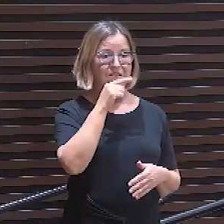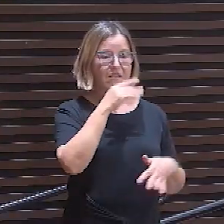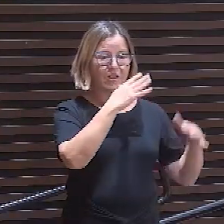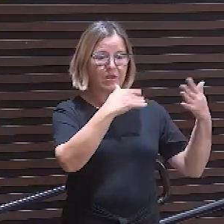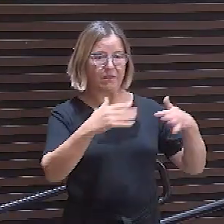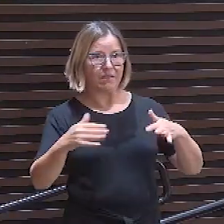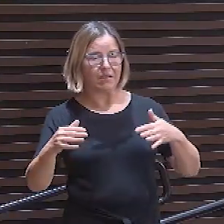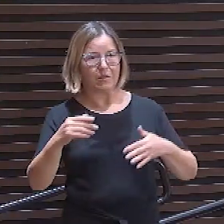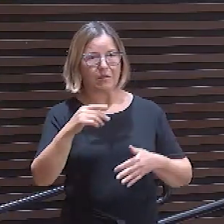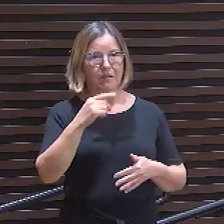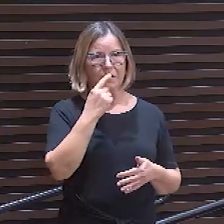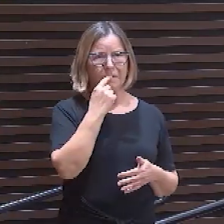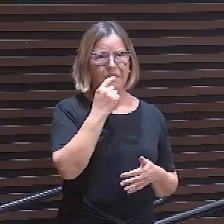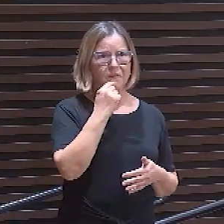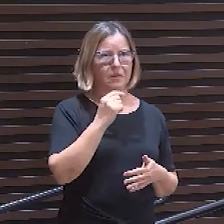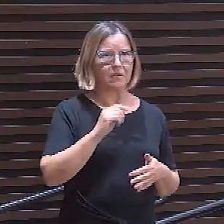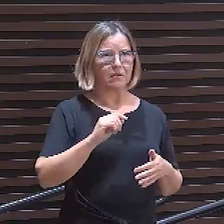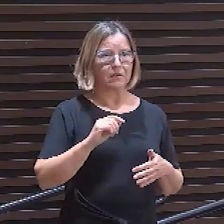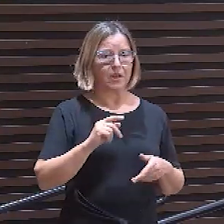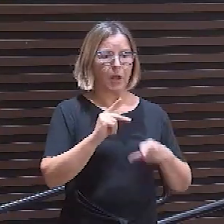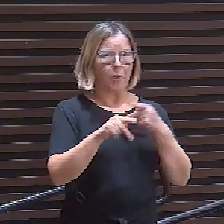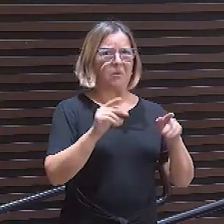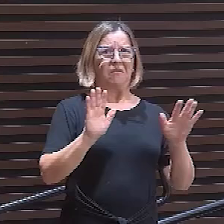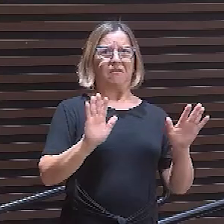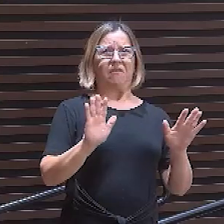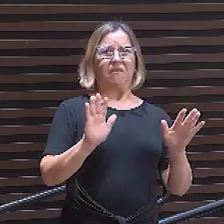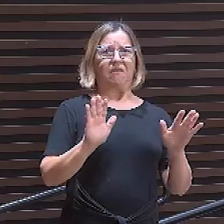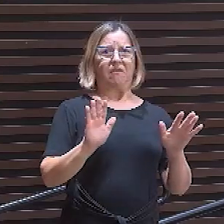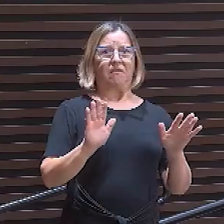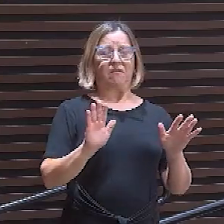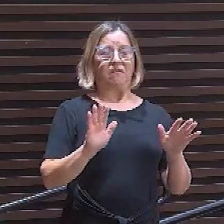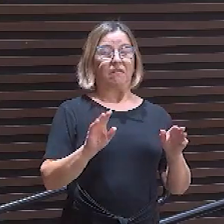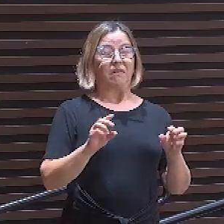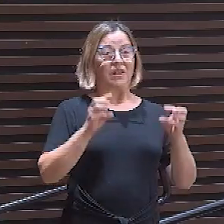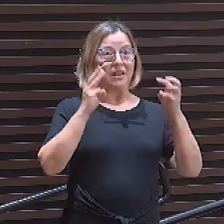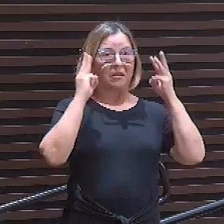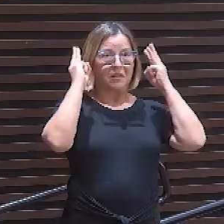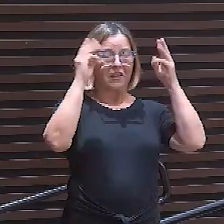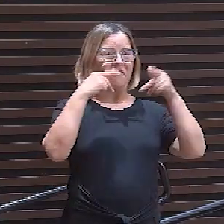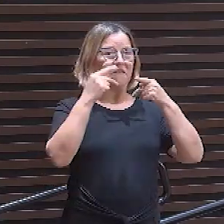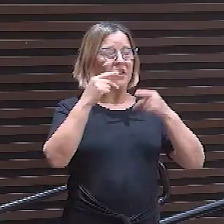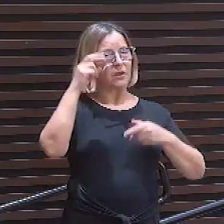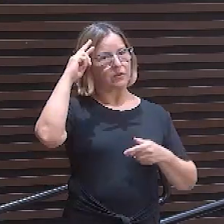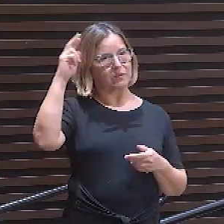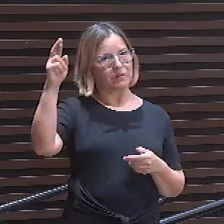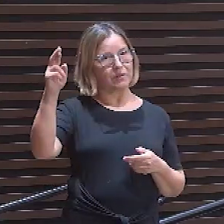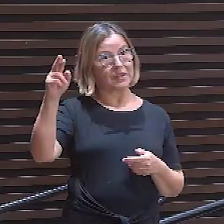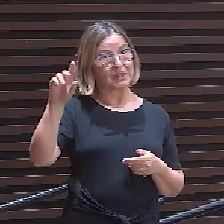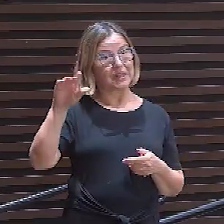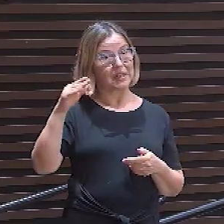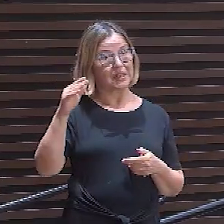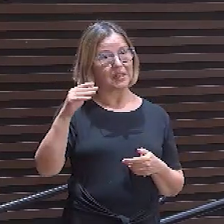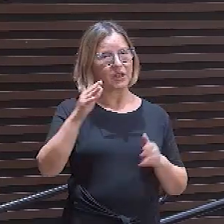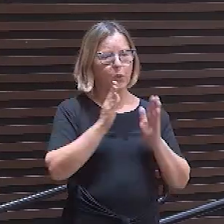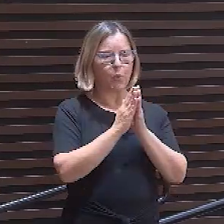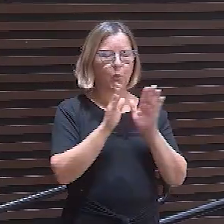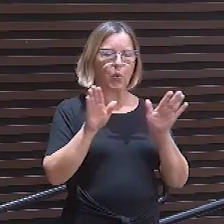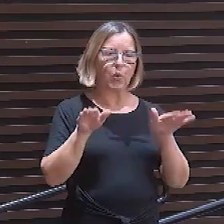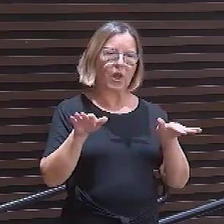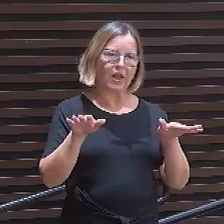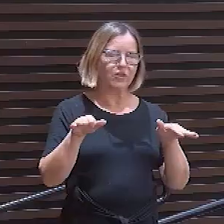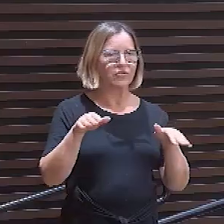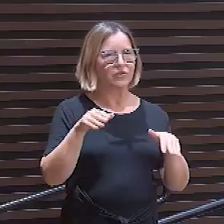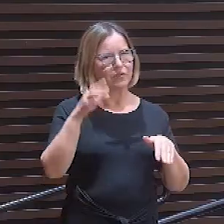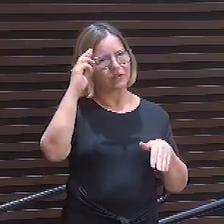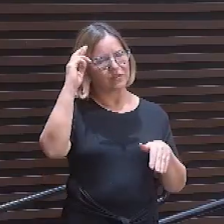Ele acuado. Aí ele fala para o Senhor. E o anjo do Senhor fala com ele e disse, dize